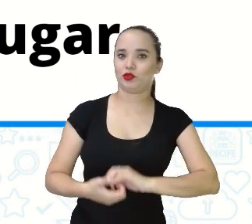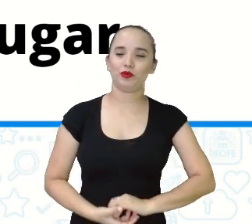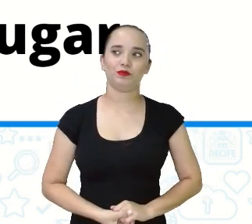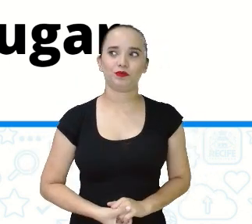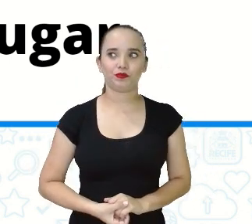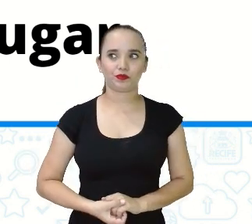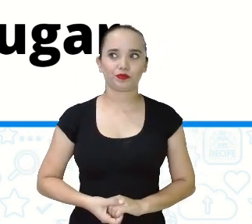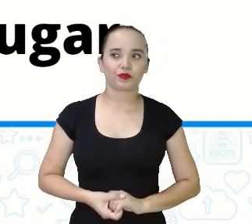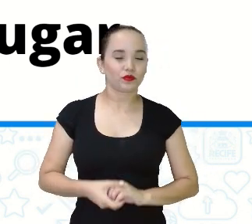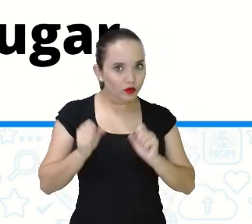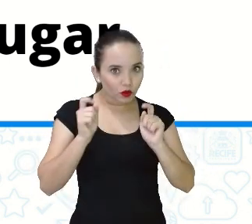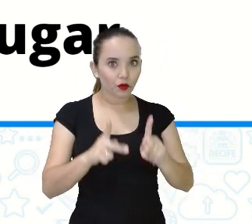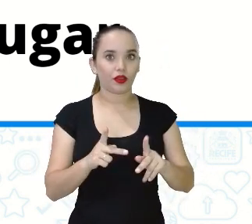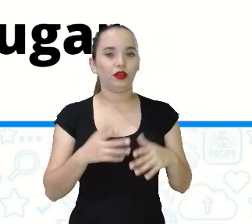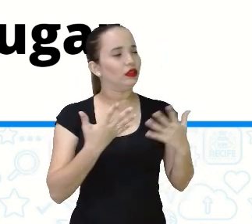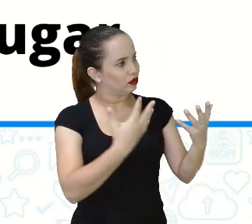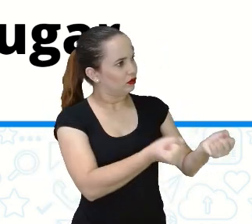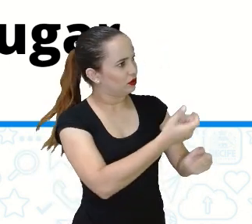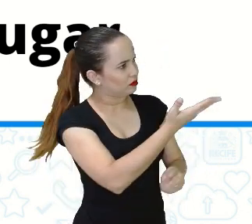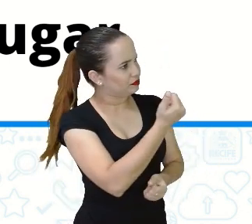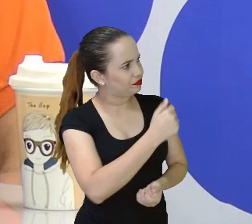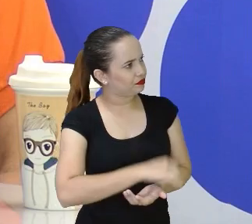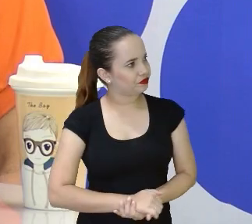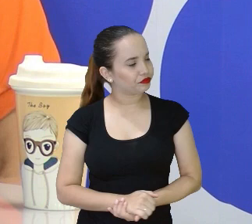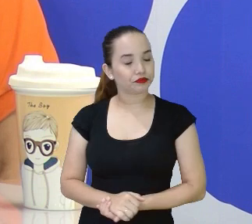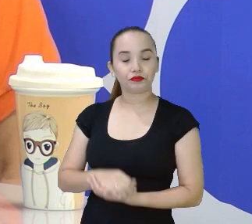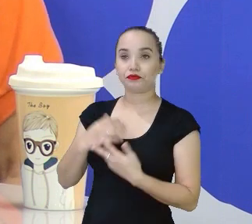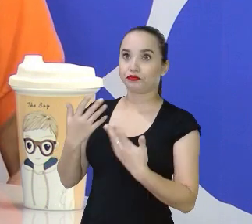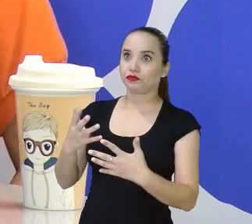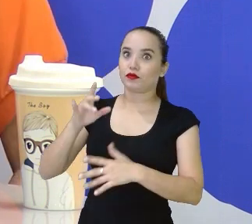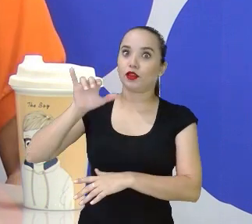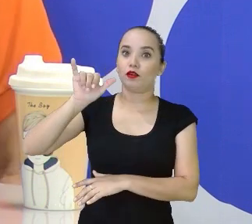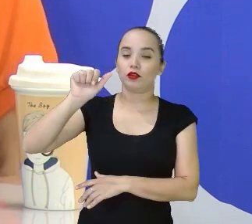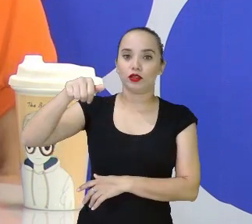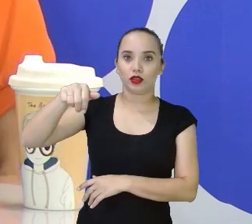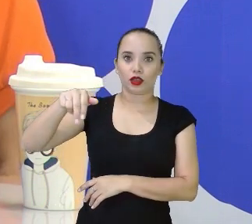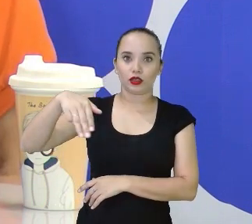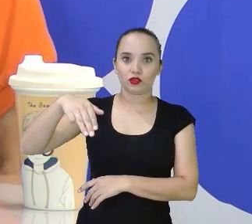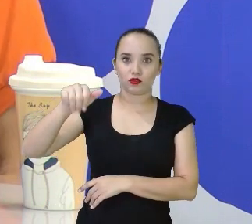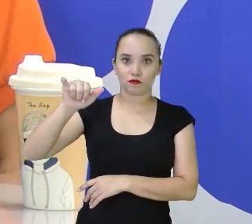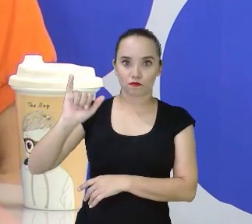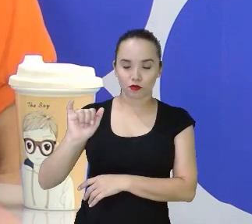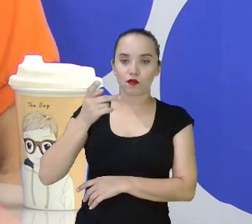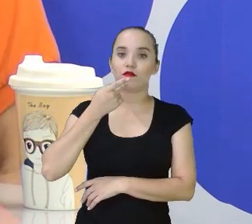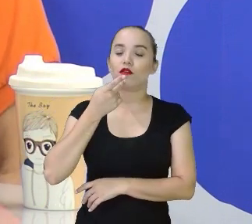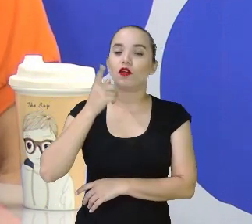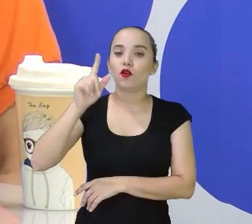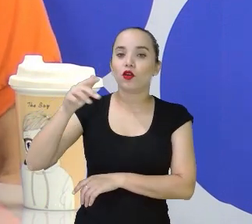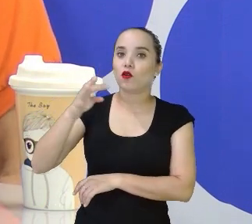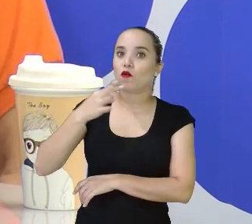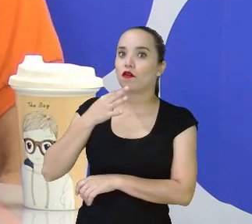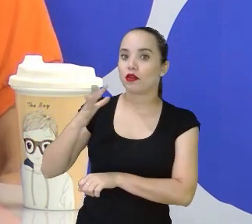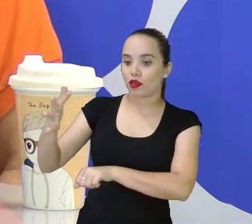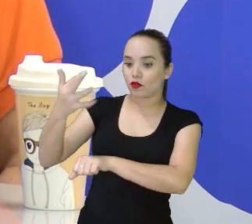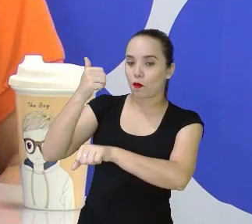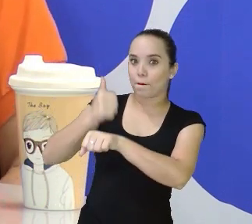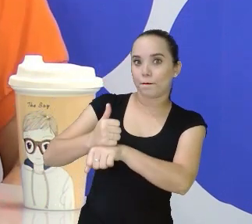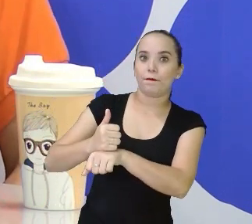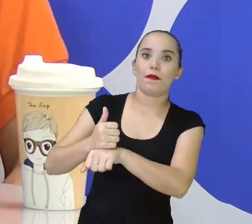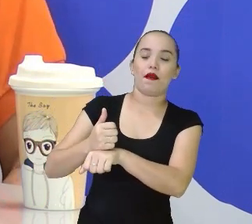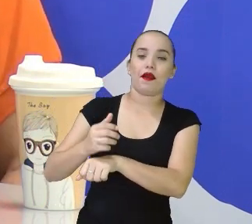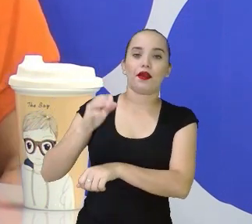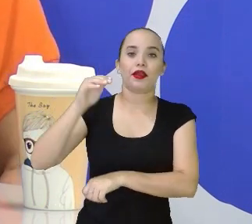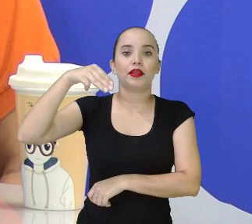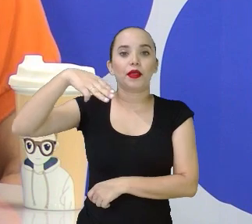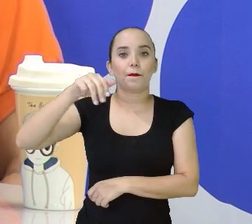vocês, ok? Fala aí, professora Márcia. A Yasmin falou que ela conhece o Parque da Macaxeira. Né? Pode